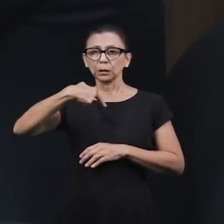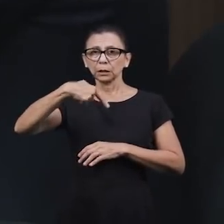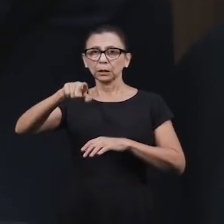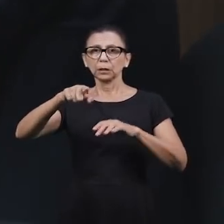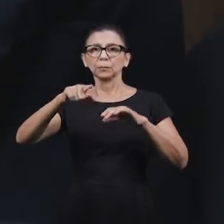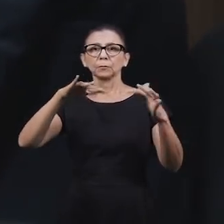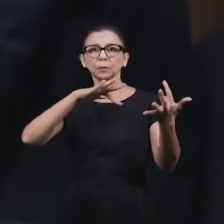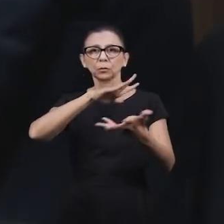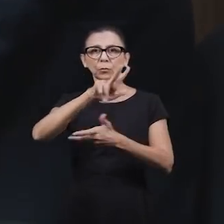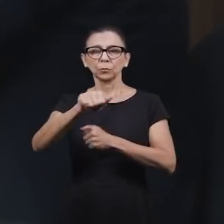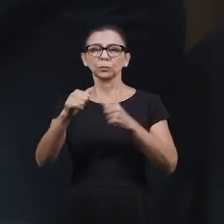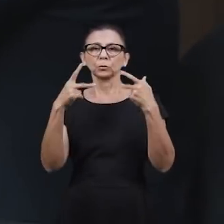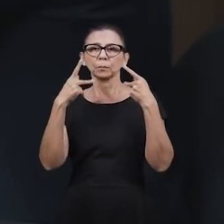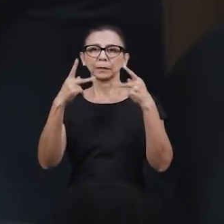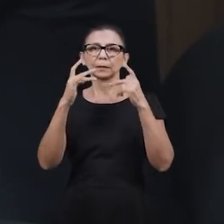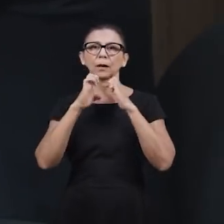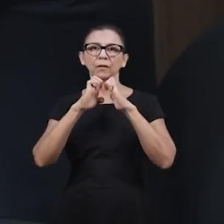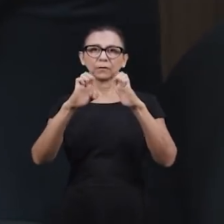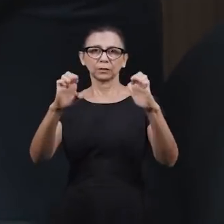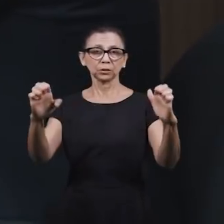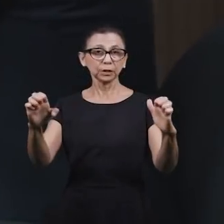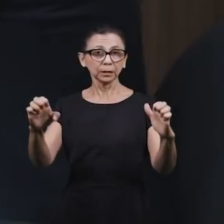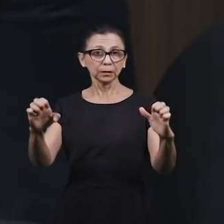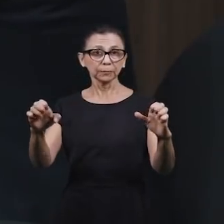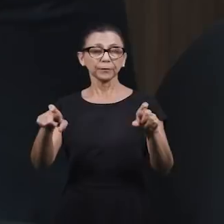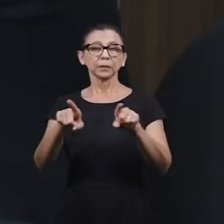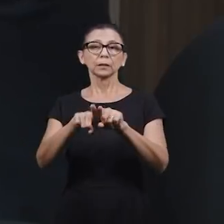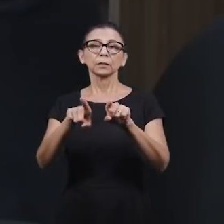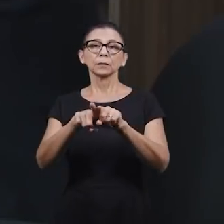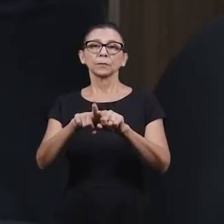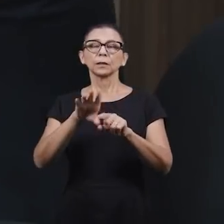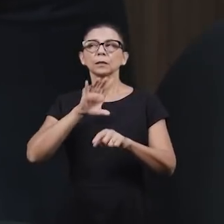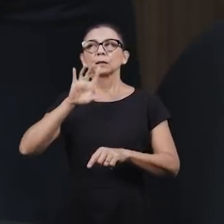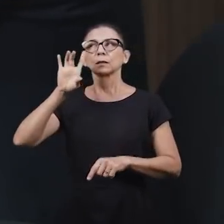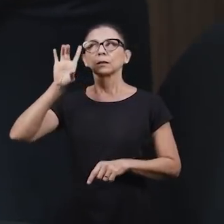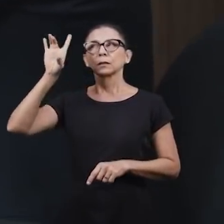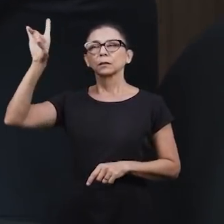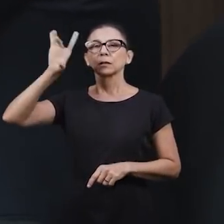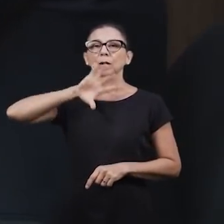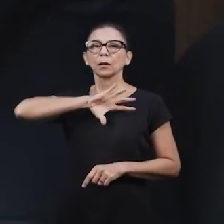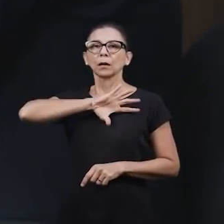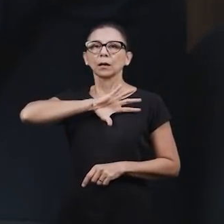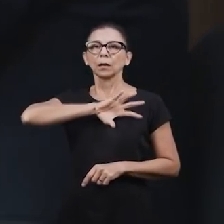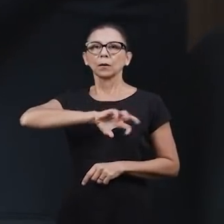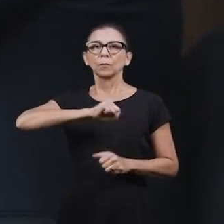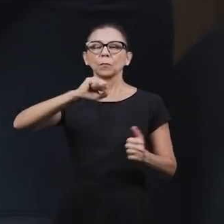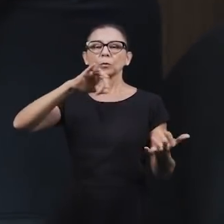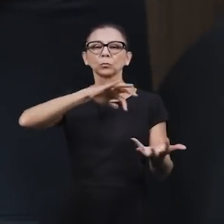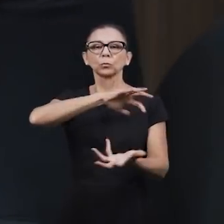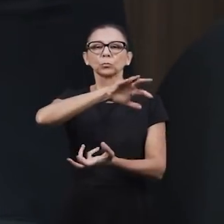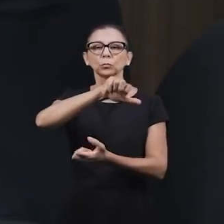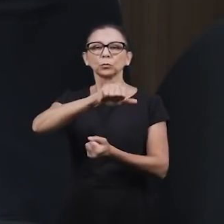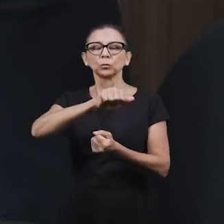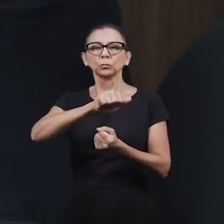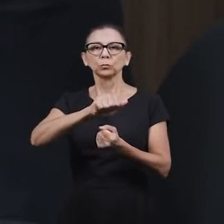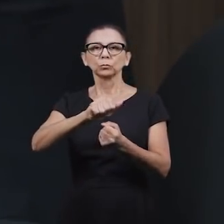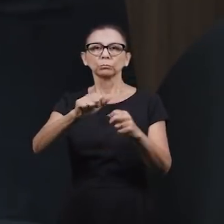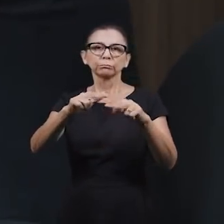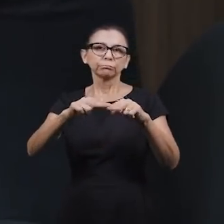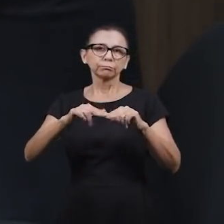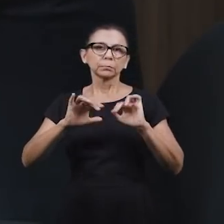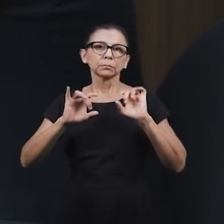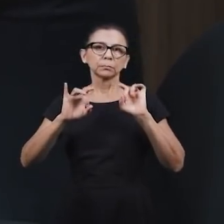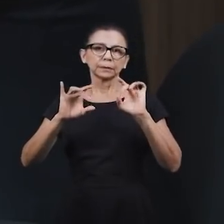nós somos embarcados dentro desse... Deus amou o mundo de tal maneira que deu seu Filho. Embarcados dentro desse projeto, alcançados,